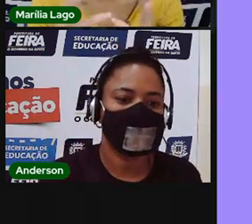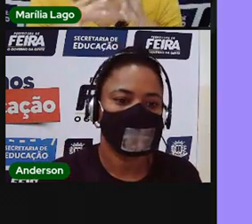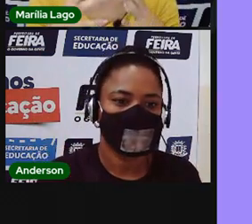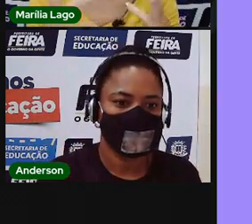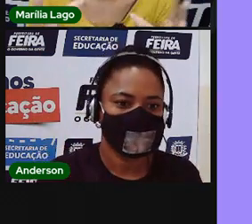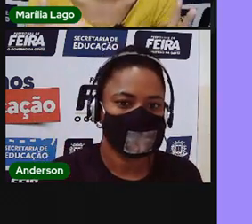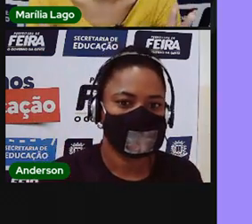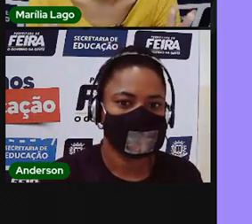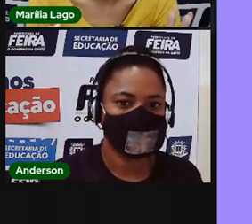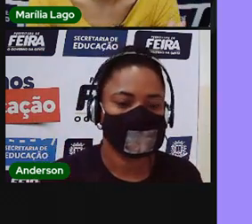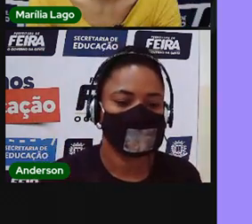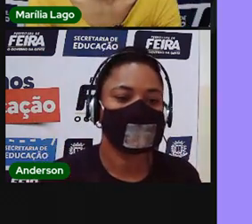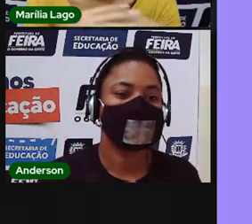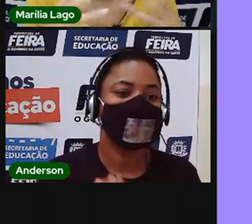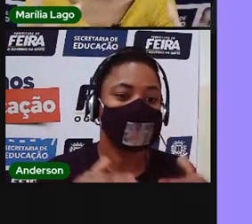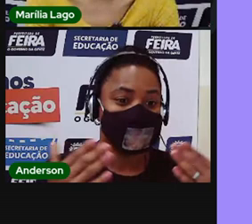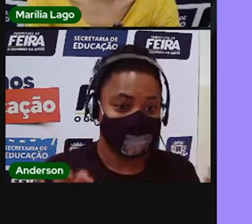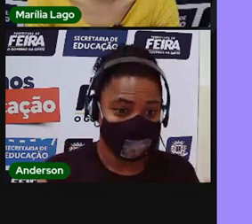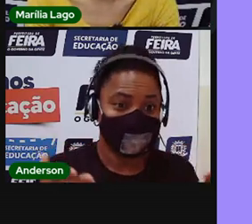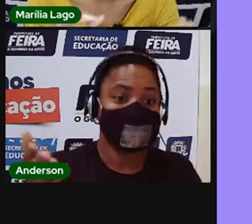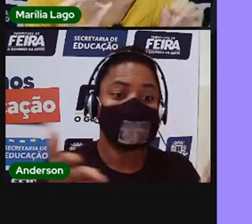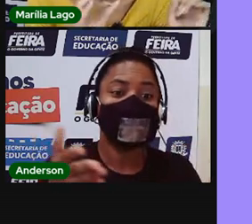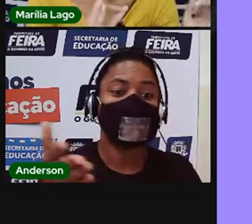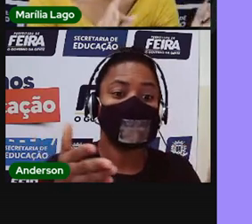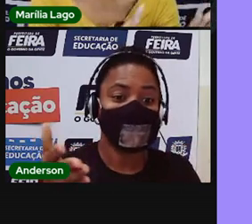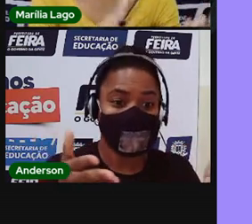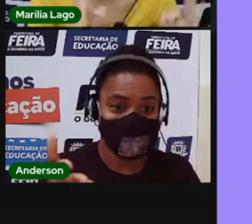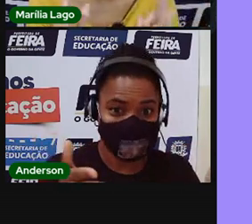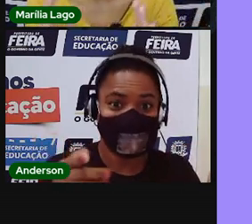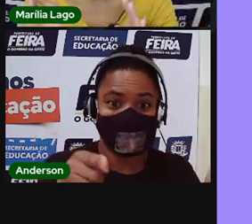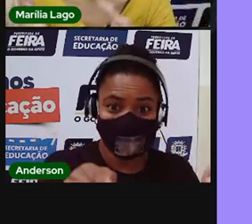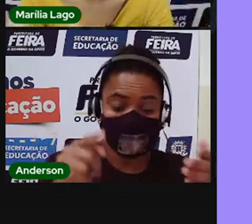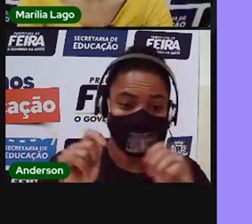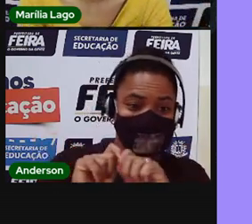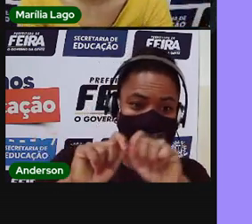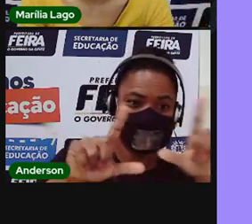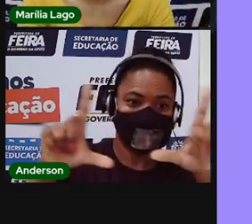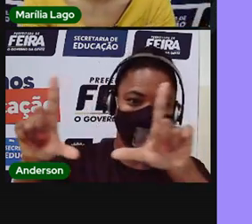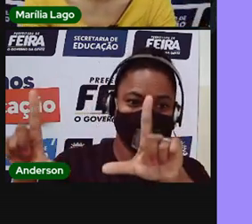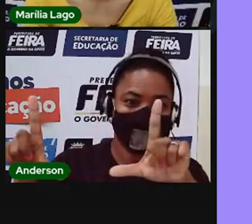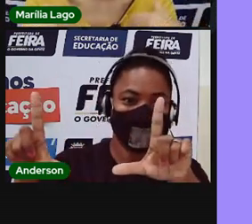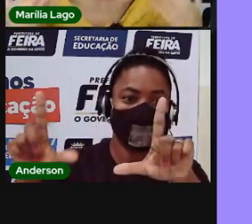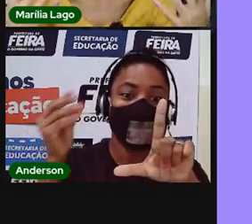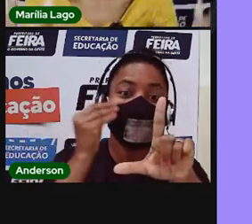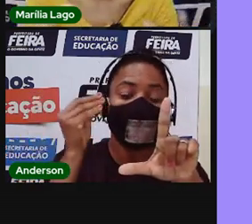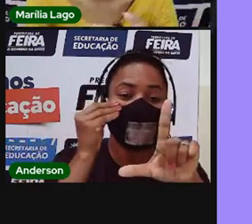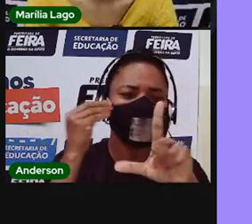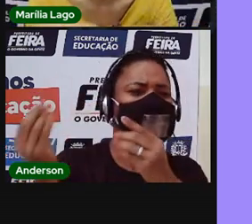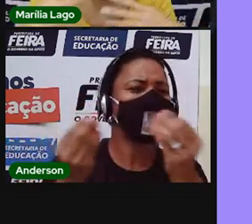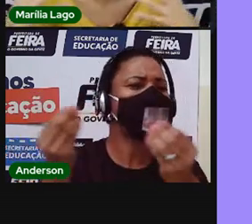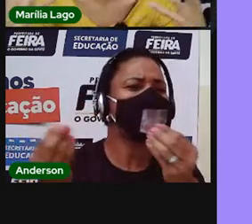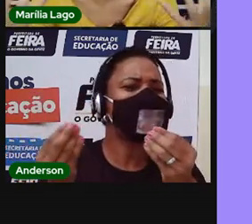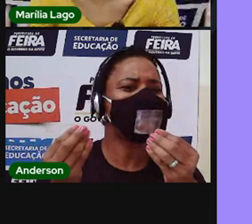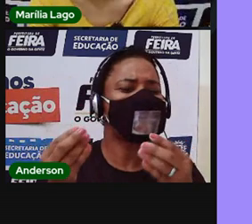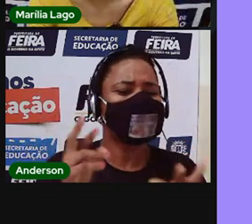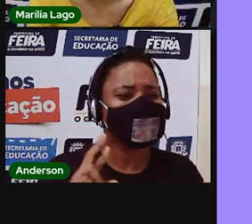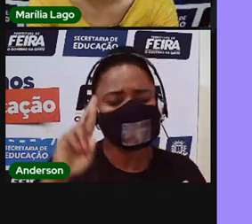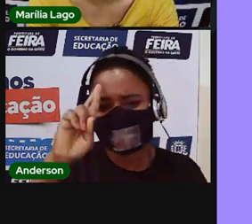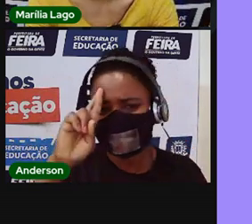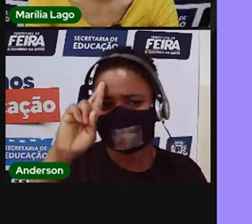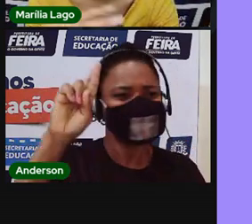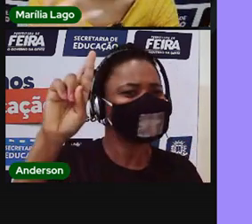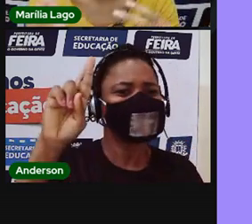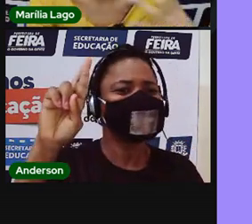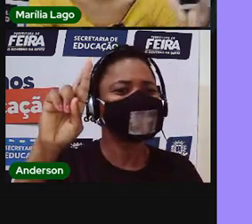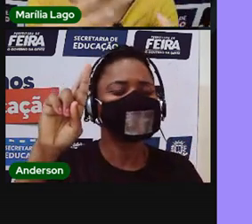Então, eu trago agora para vocês um quadro que é o ciclo do protagonismo, né? De que forma, como é que